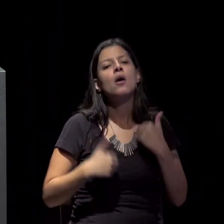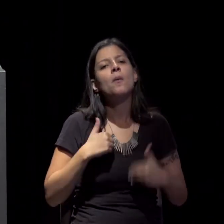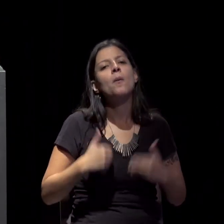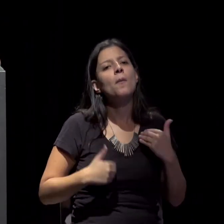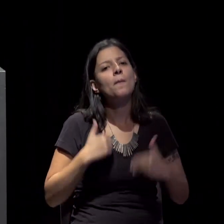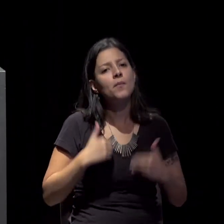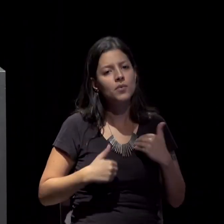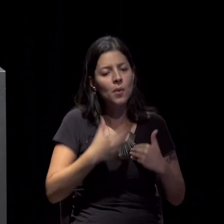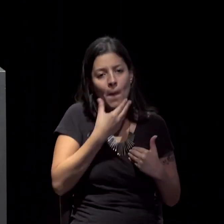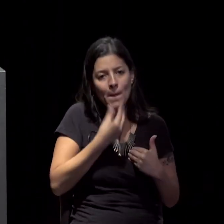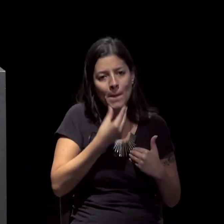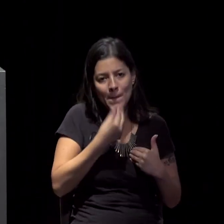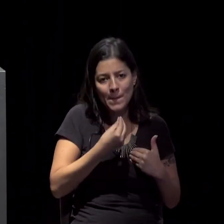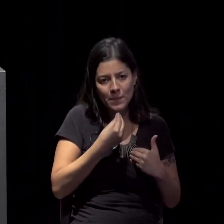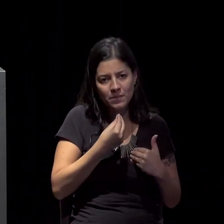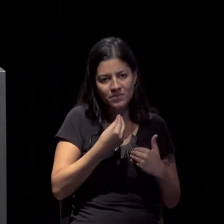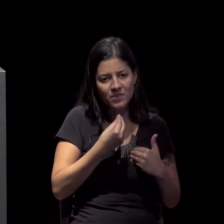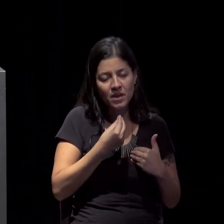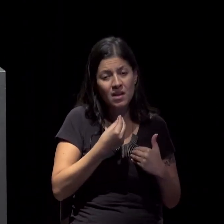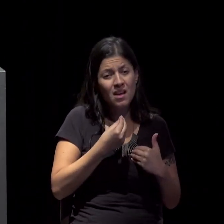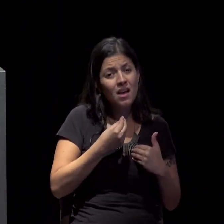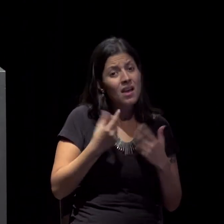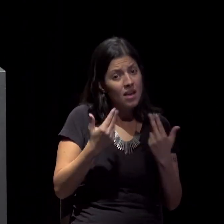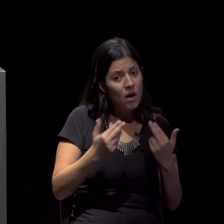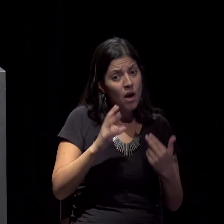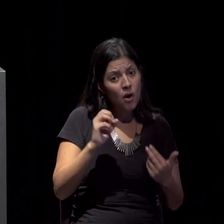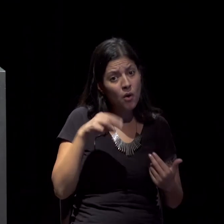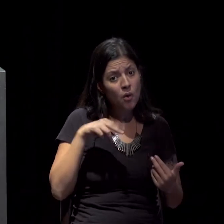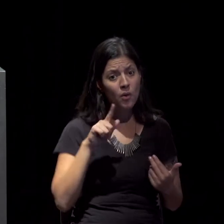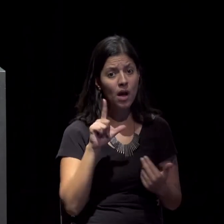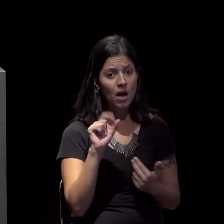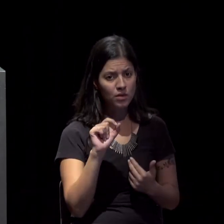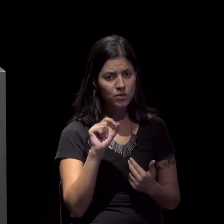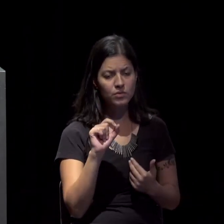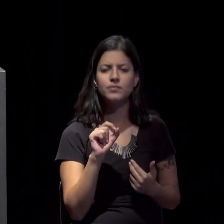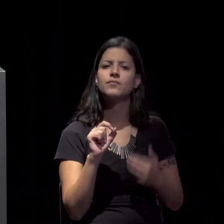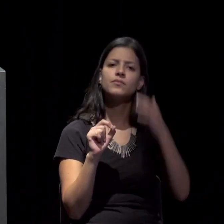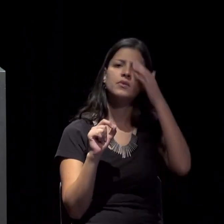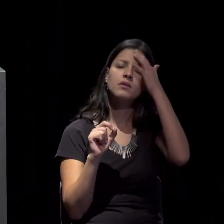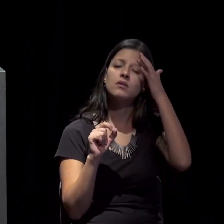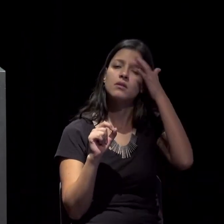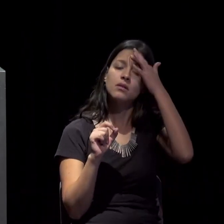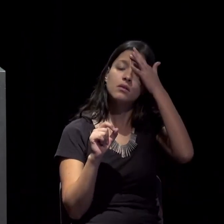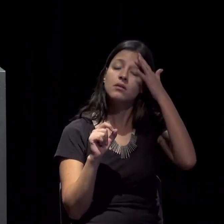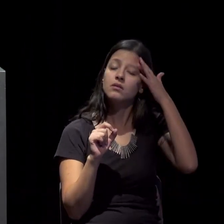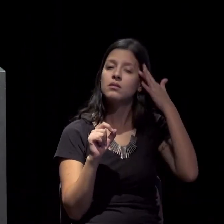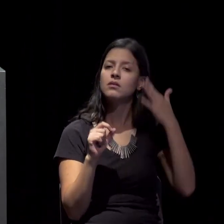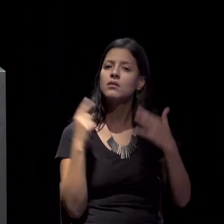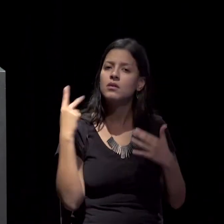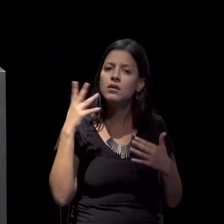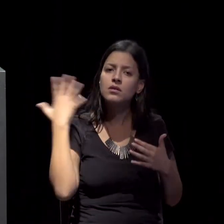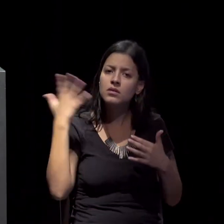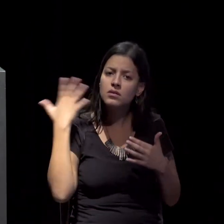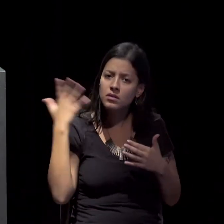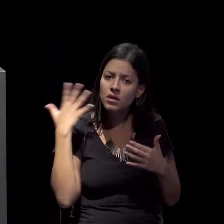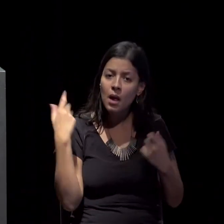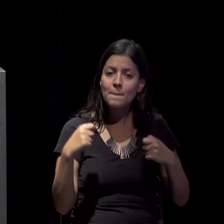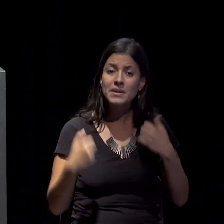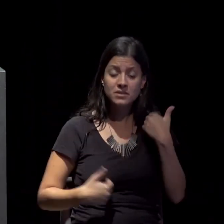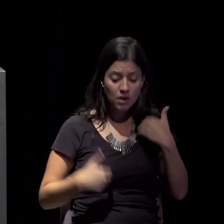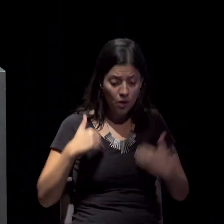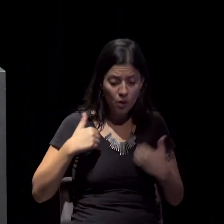têm que, antes de mais nada, antes até de expressarem o seu discurso em vias públicas, eles têm que recuperar uma